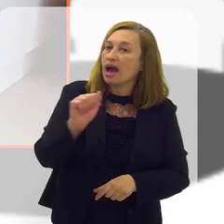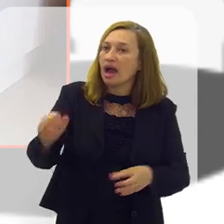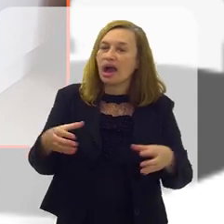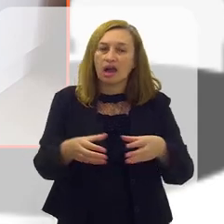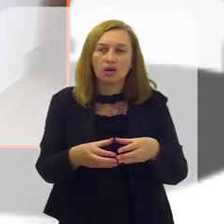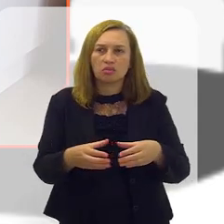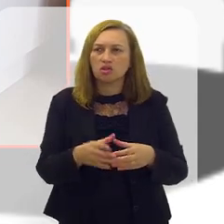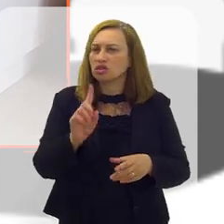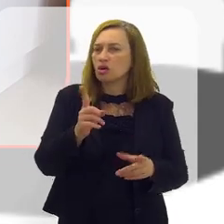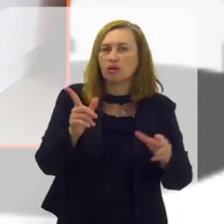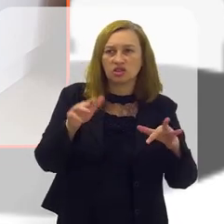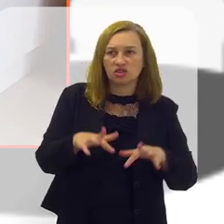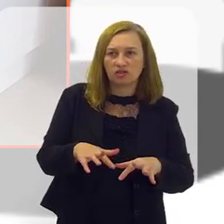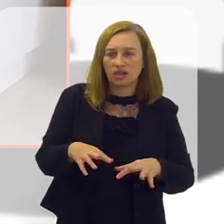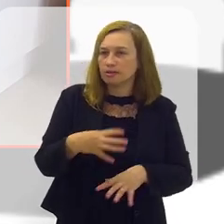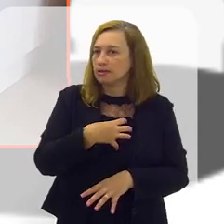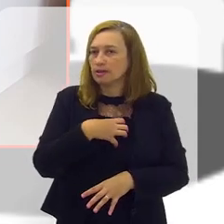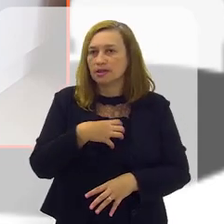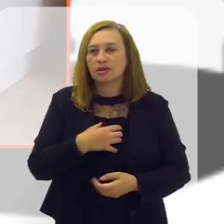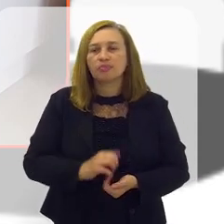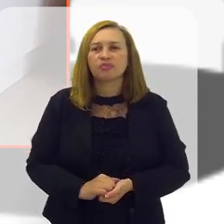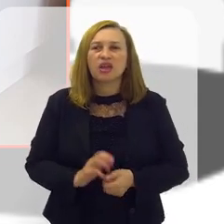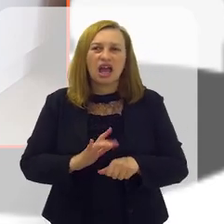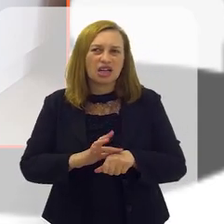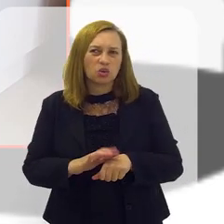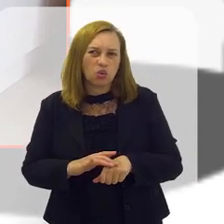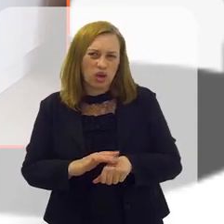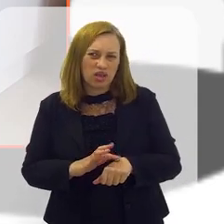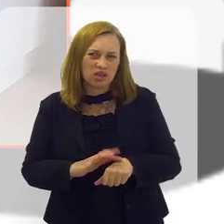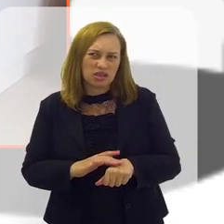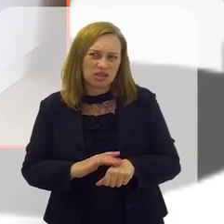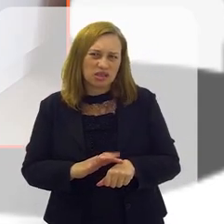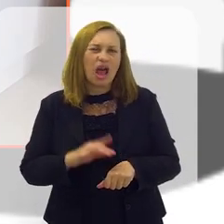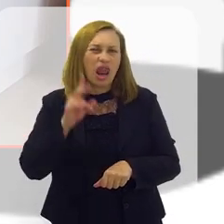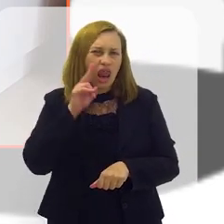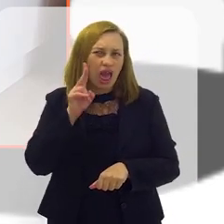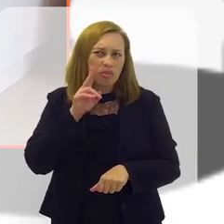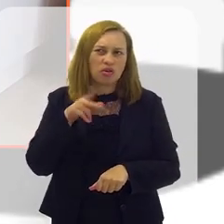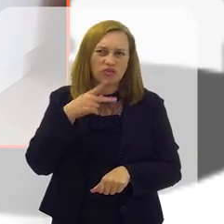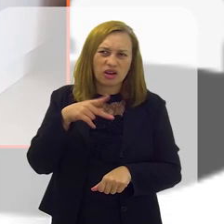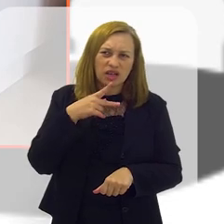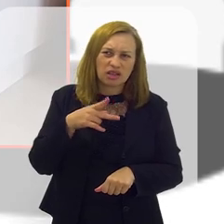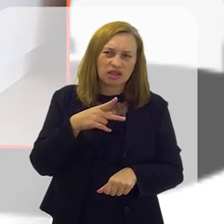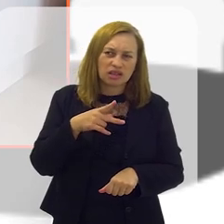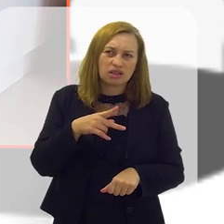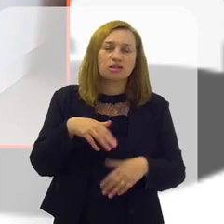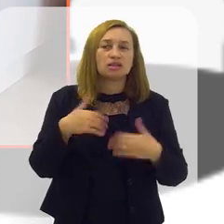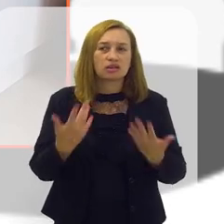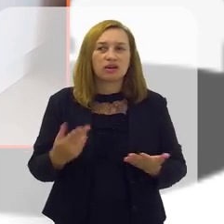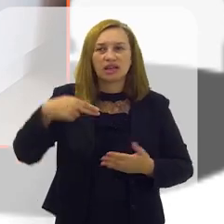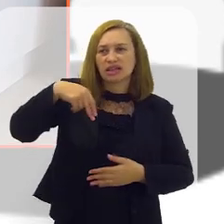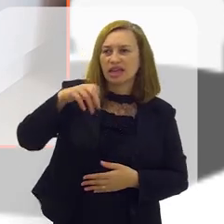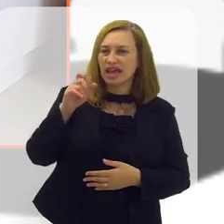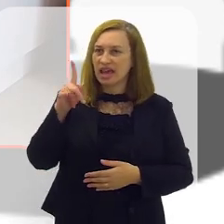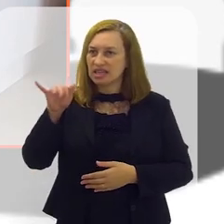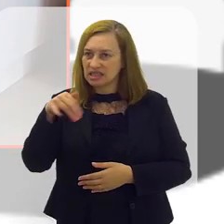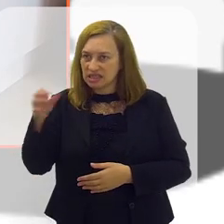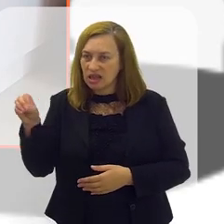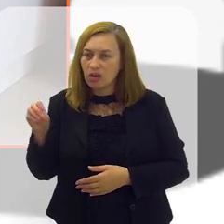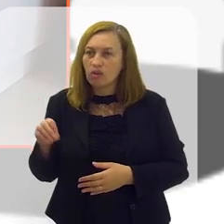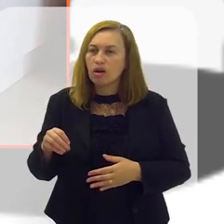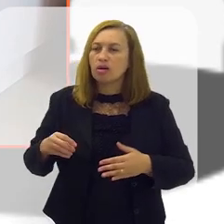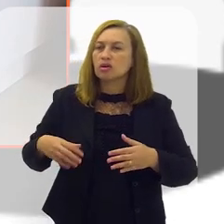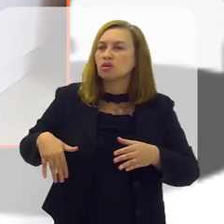AA, não é diferente nesse sentido. A doença não é da negação. Lembra que eu falei que a doença era da Lembro. negação? A